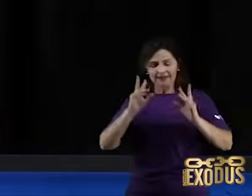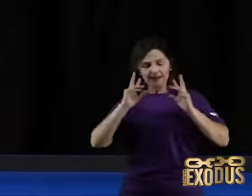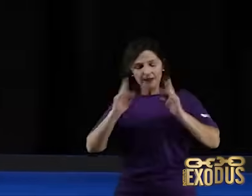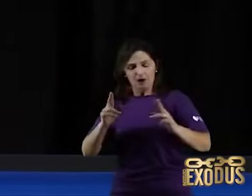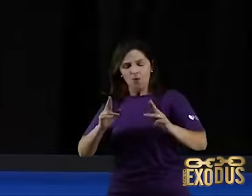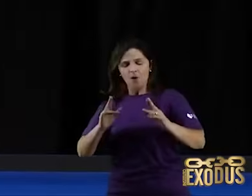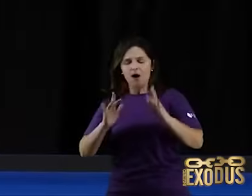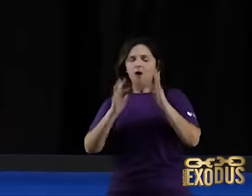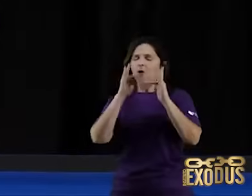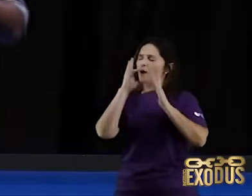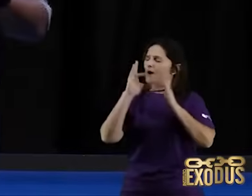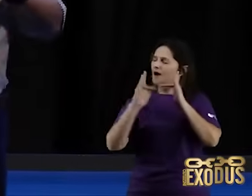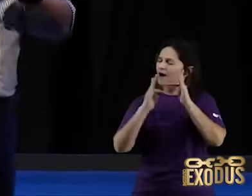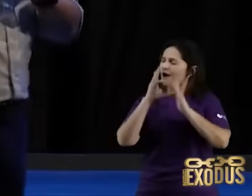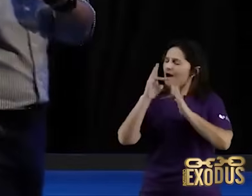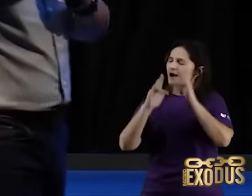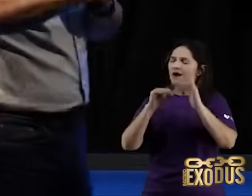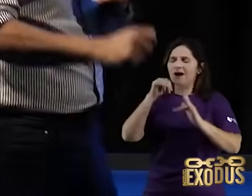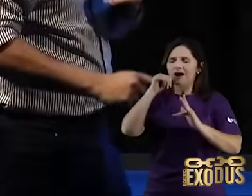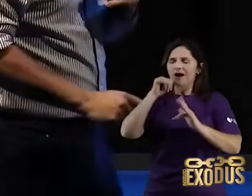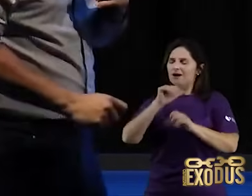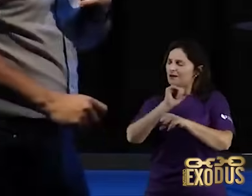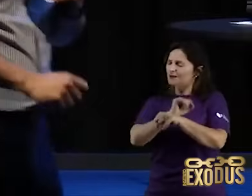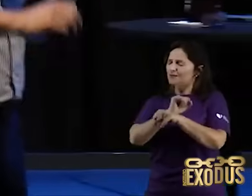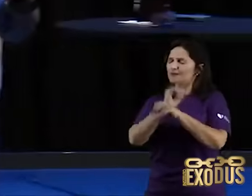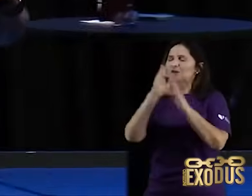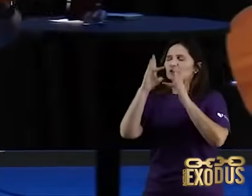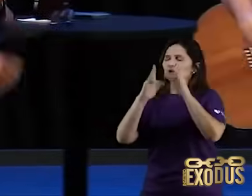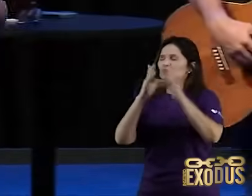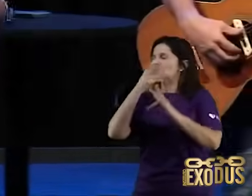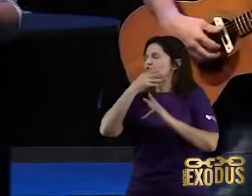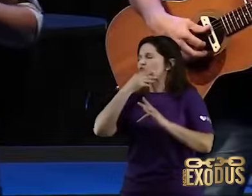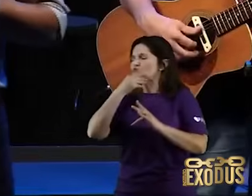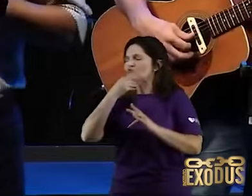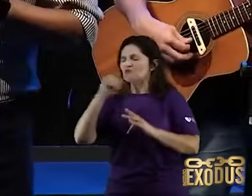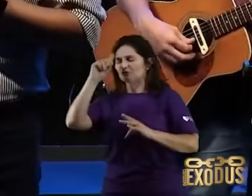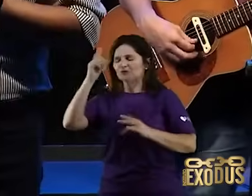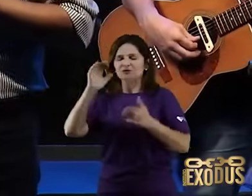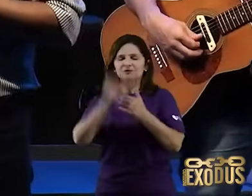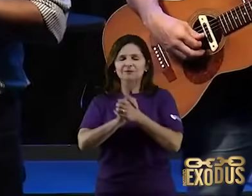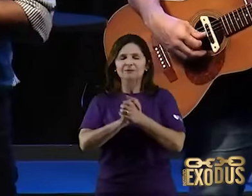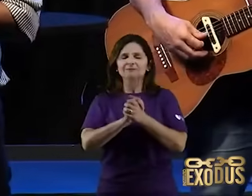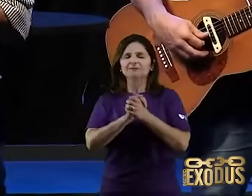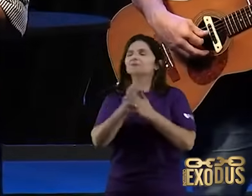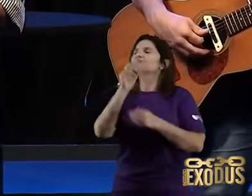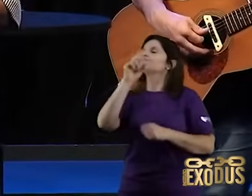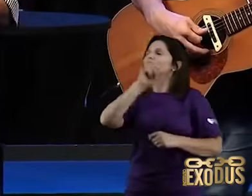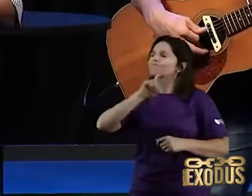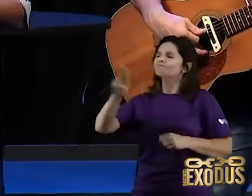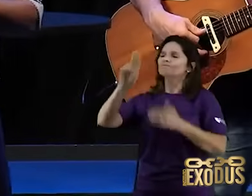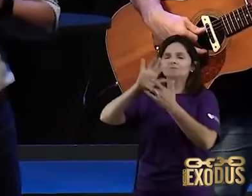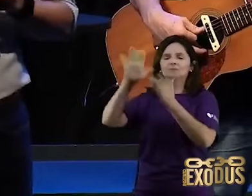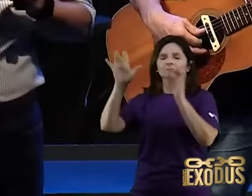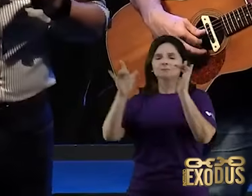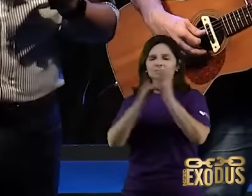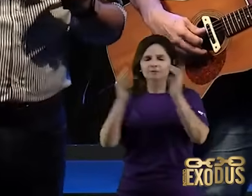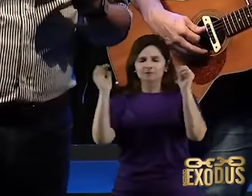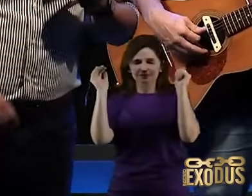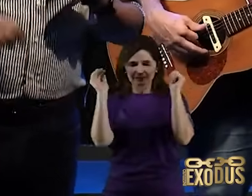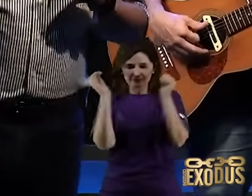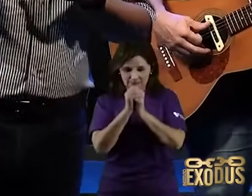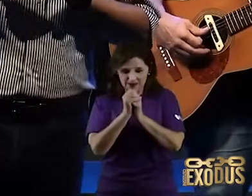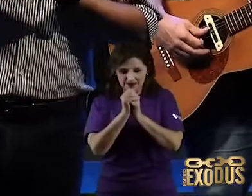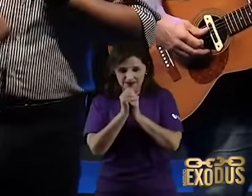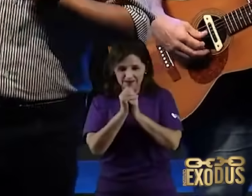pro dia do casamento é assim que nós Oramos em nome de Jesus amém amém querido amém